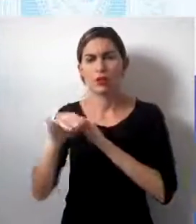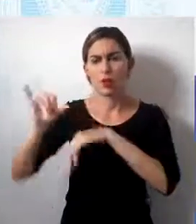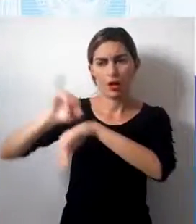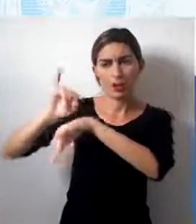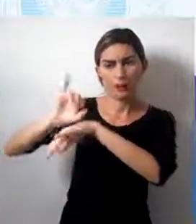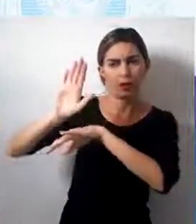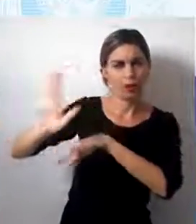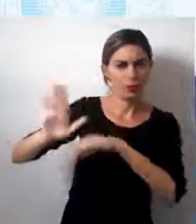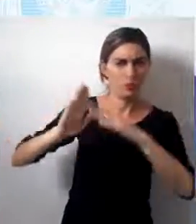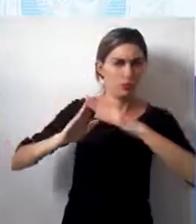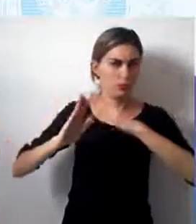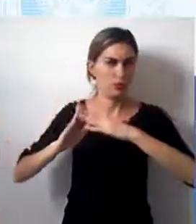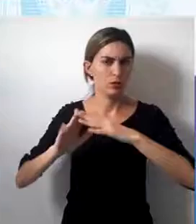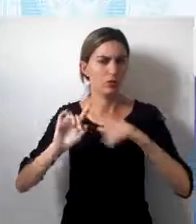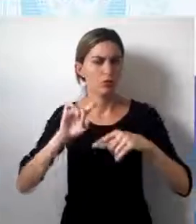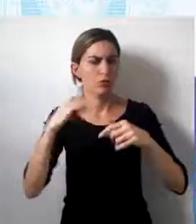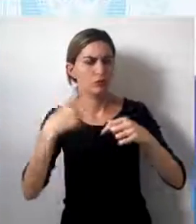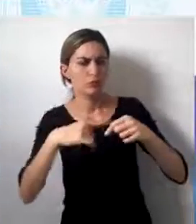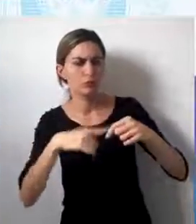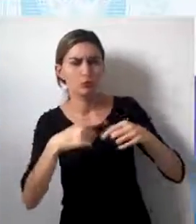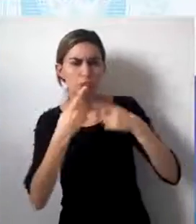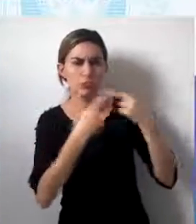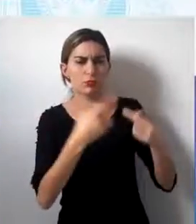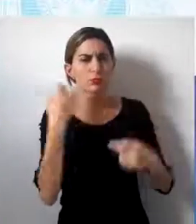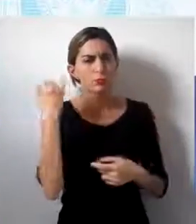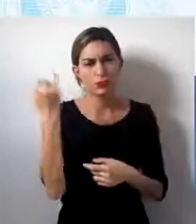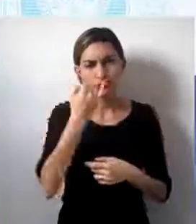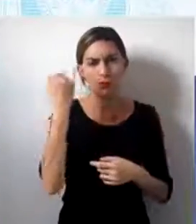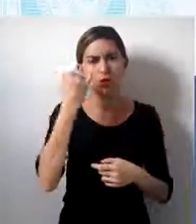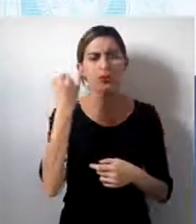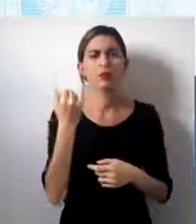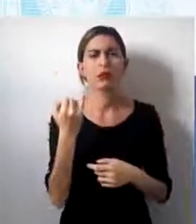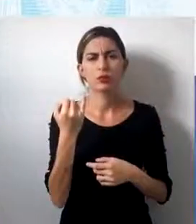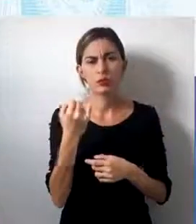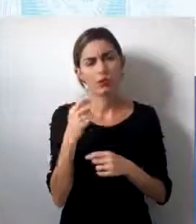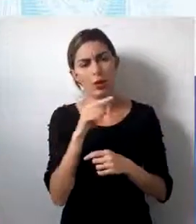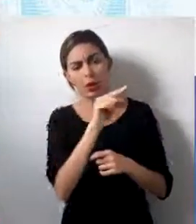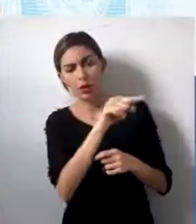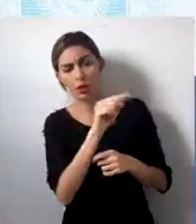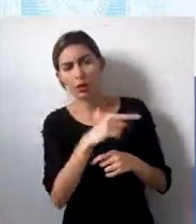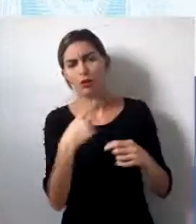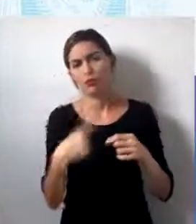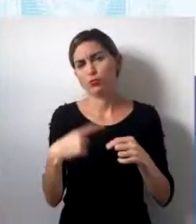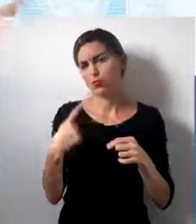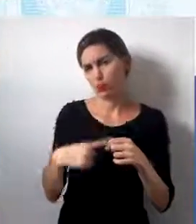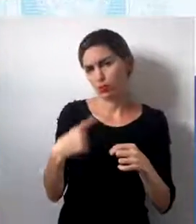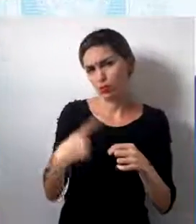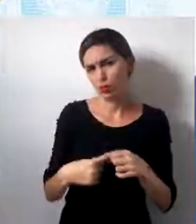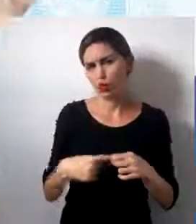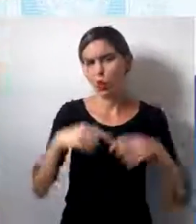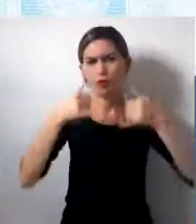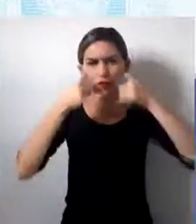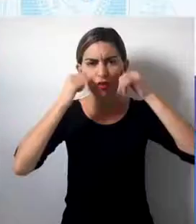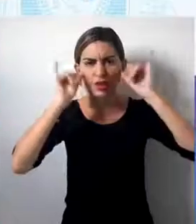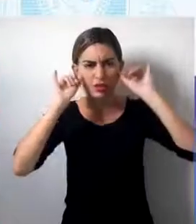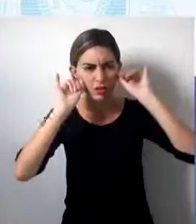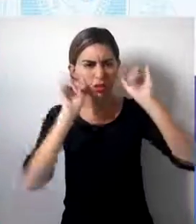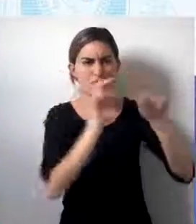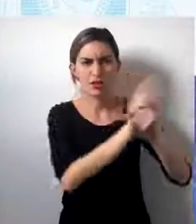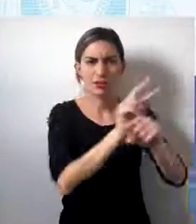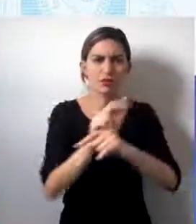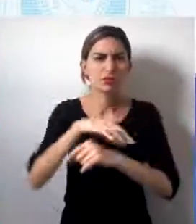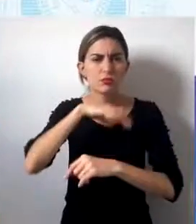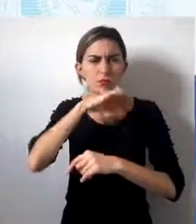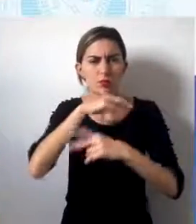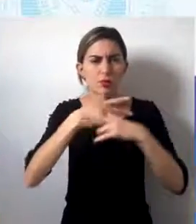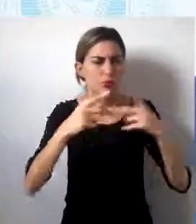nas capitais. Então é importante observar que lá no interior, no latifúndio, nas fazendas do